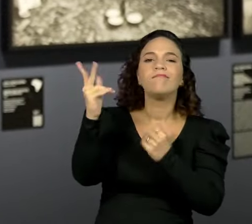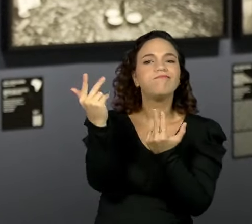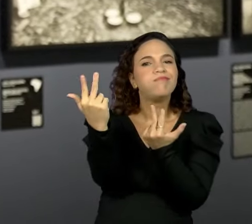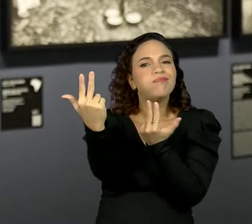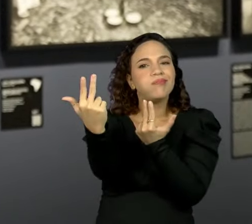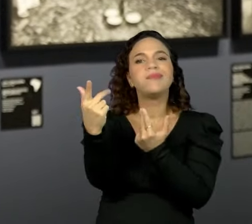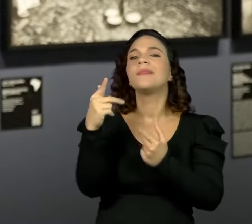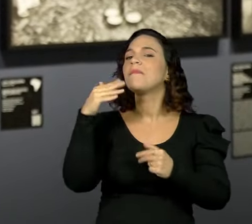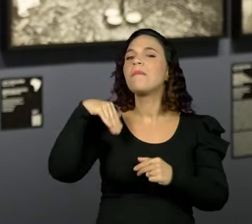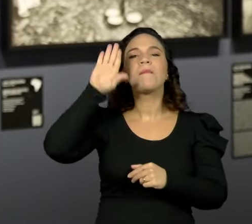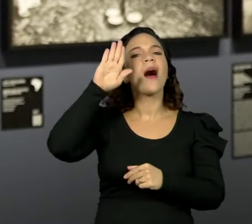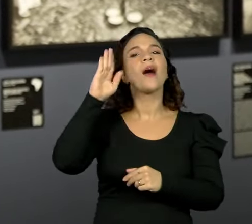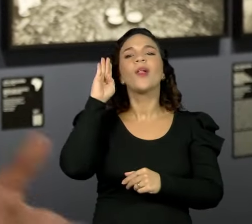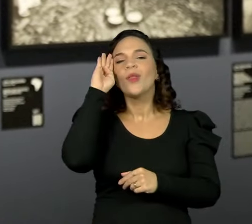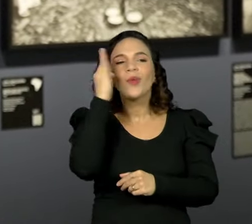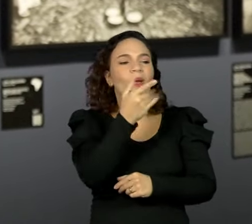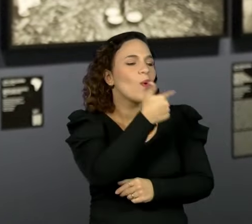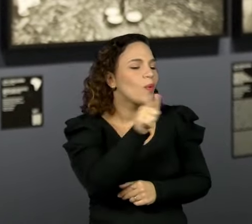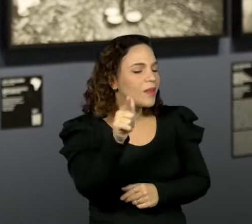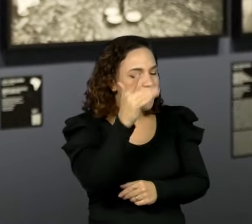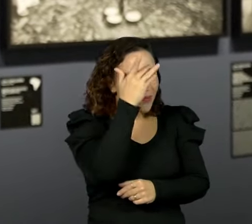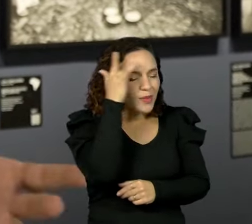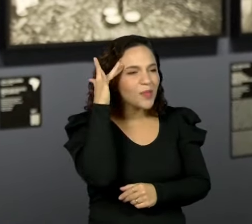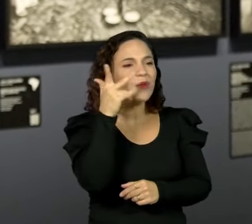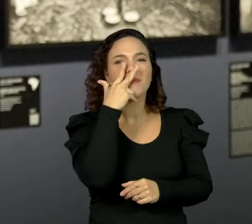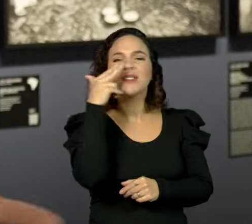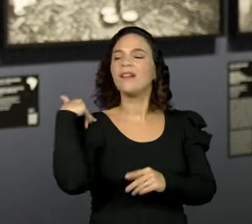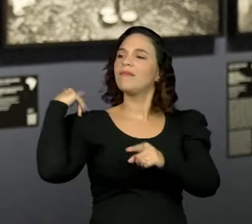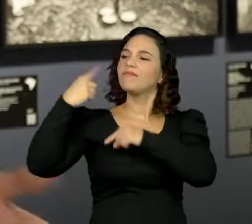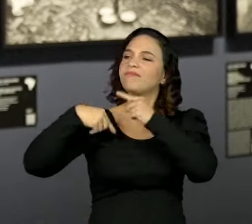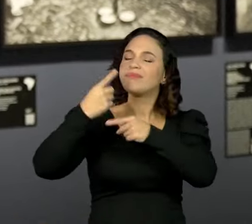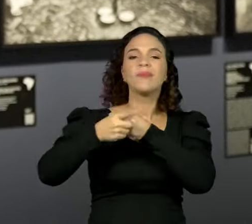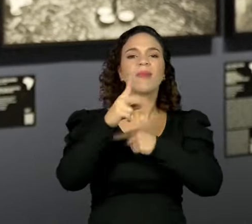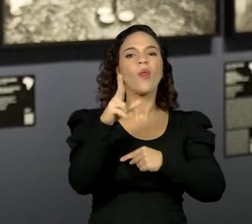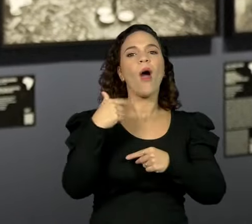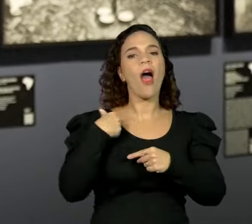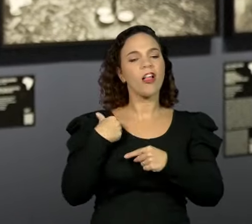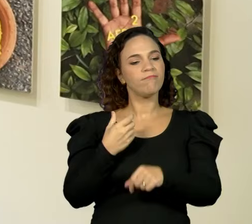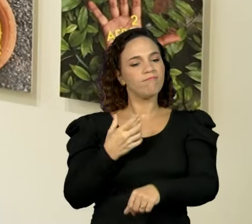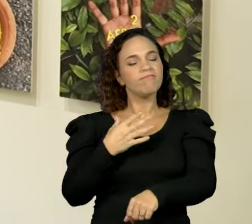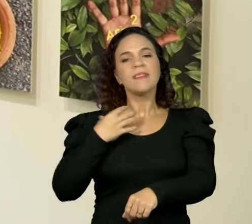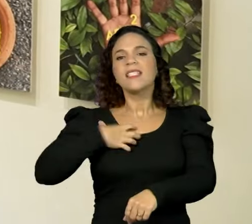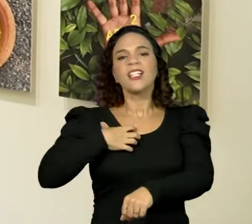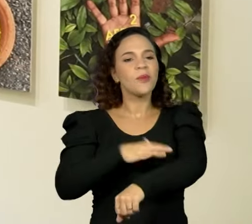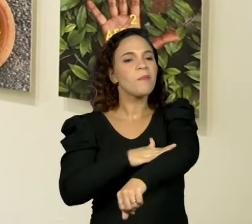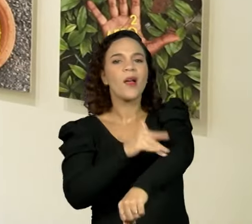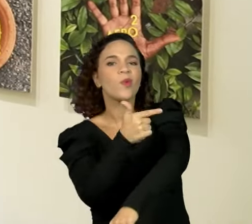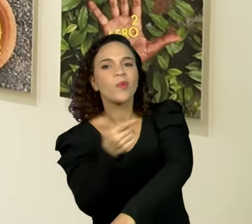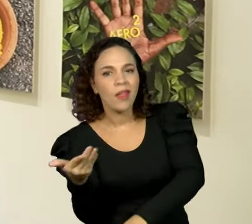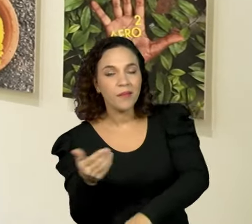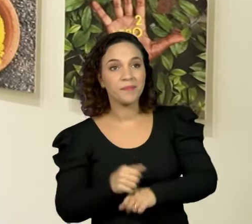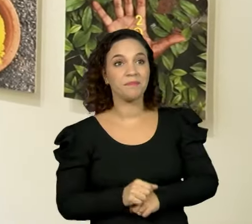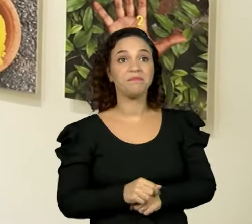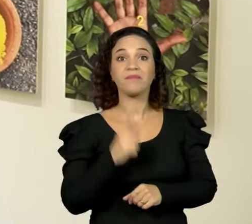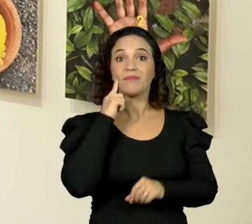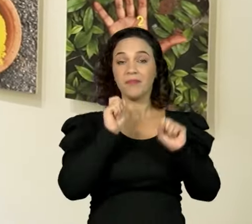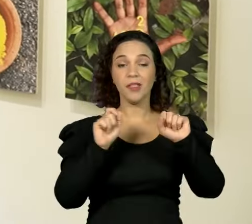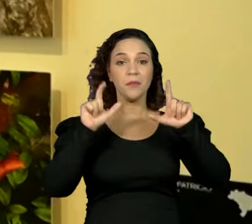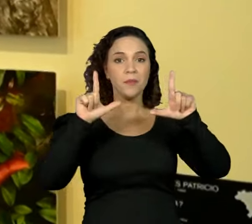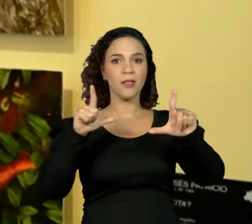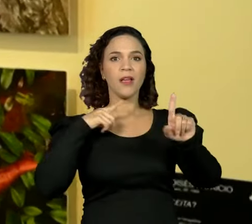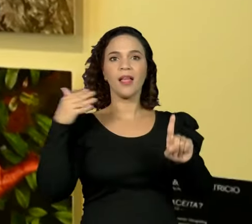uma visão eurocentrada ou de alguém que aprendeu a vida inteira como é que é um negro e não sendo negro. Uma primeira fotografia que tem uma referência